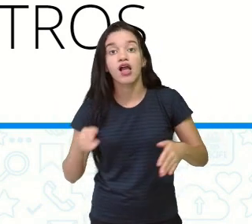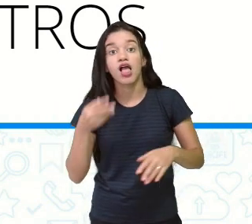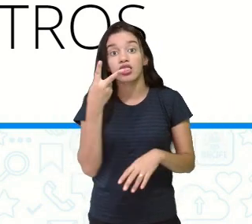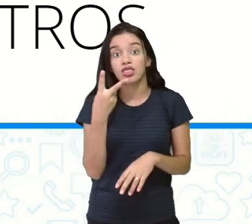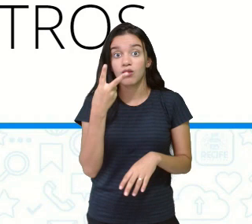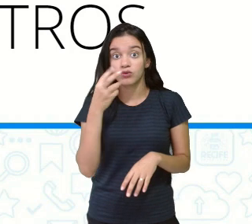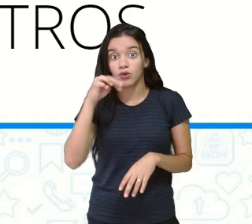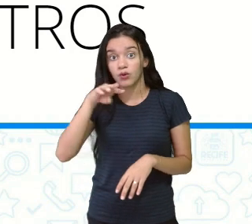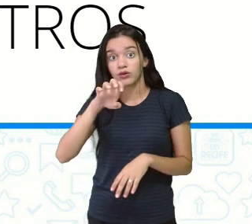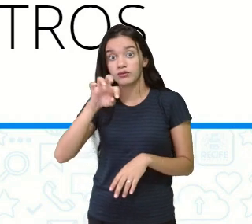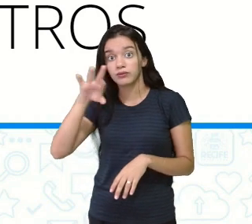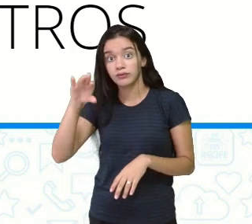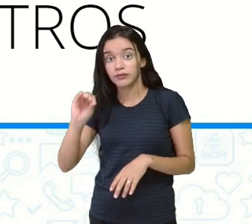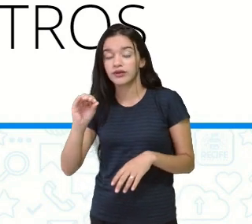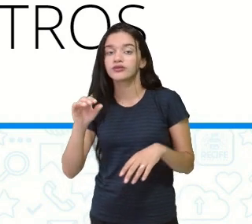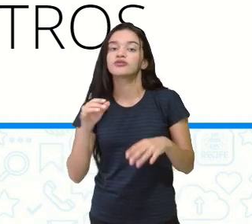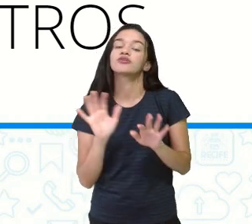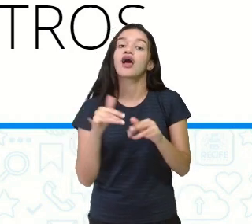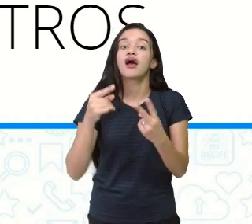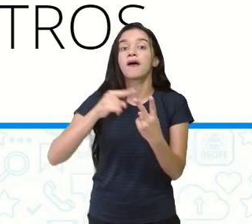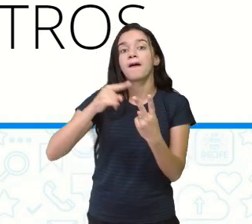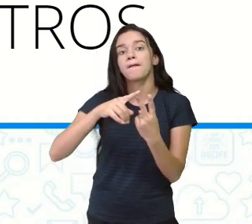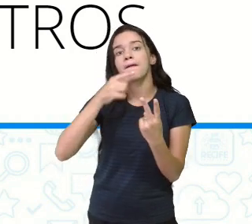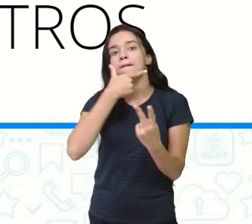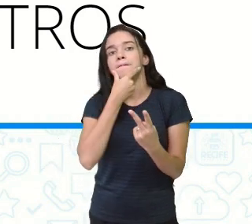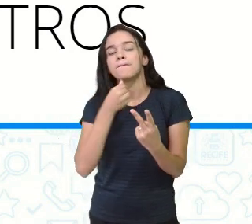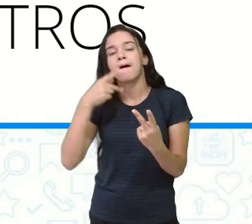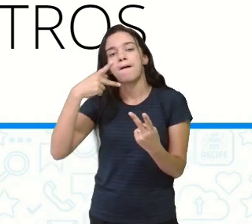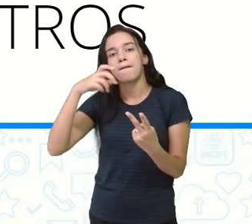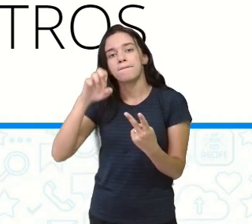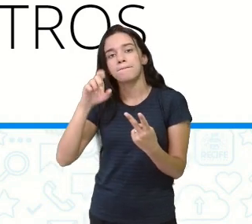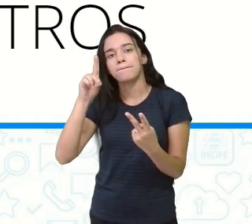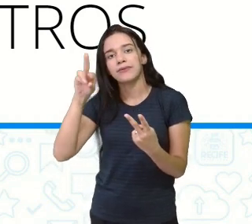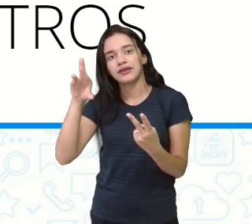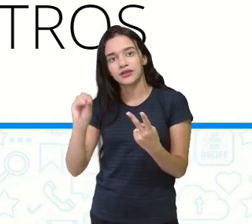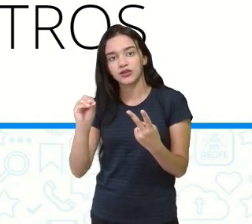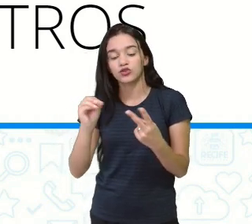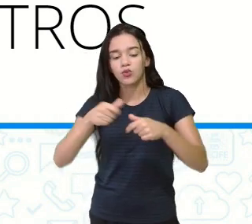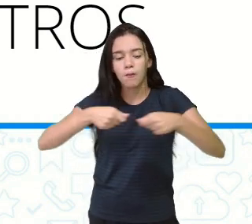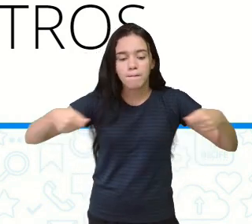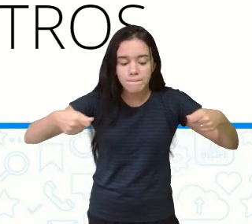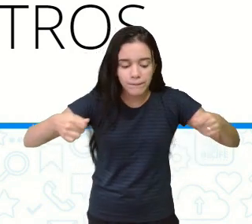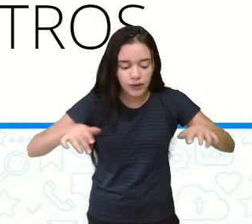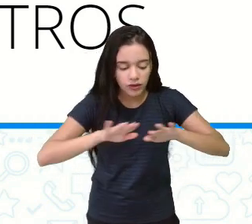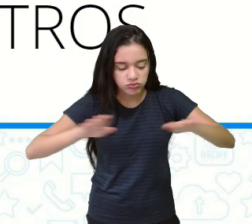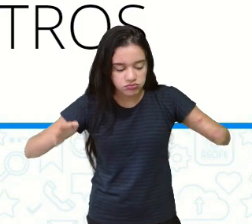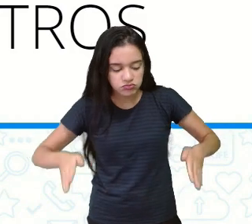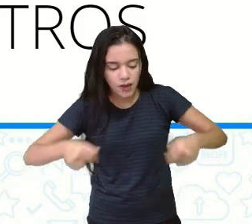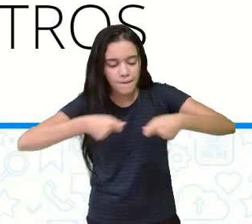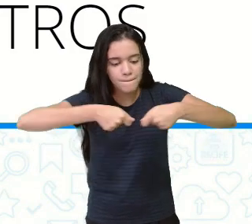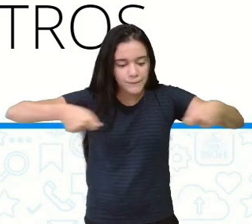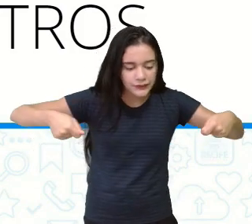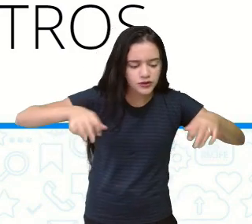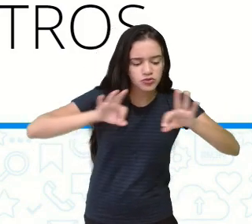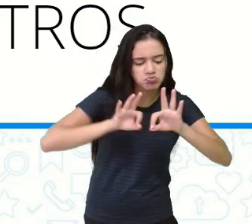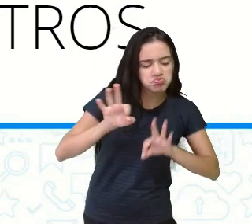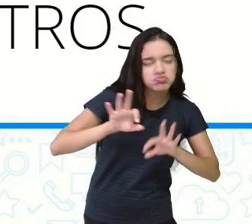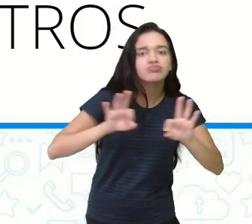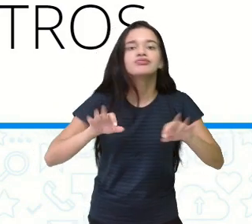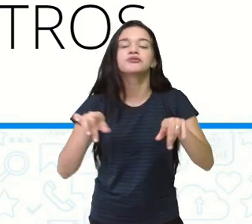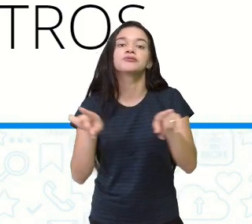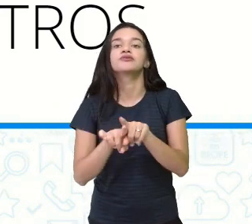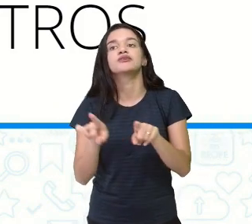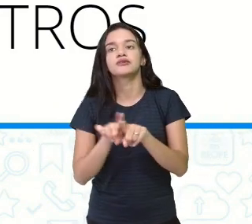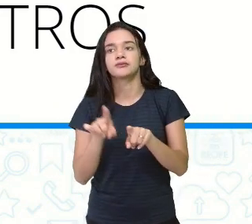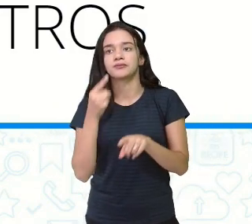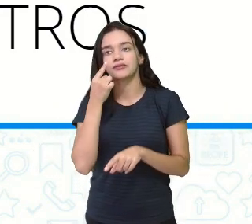metros. Pedro mediu a mesa e ele obteve ali 200 centímetros. É a mesma